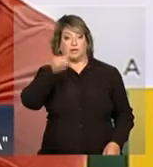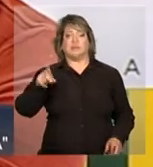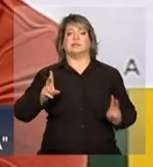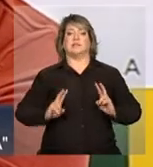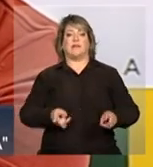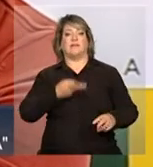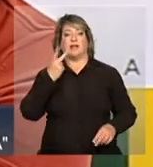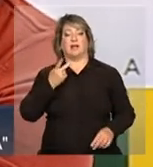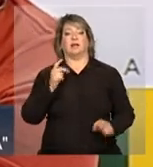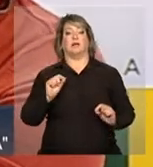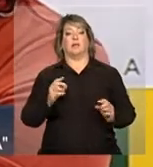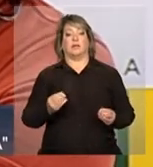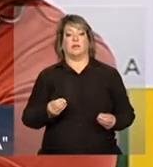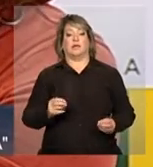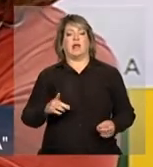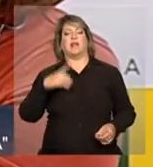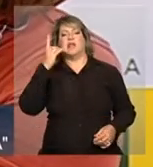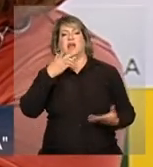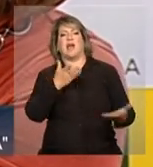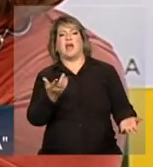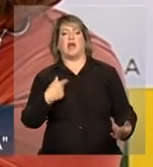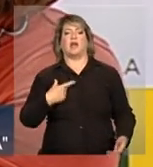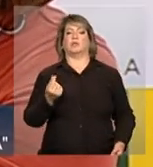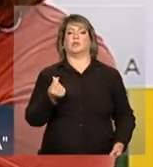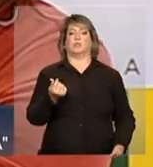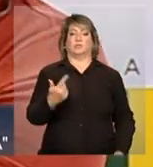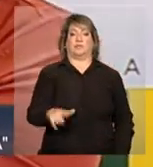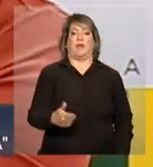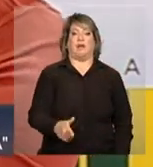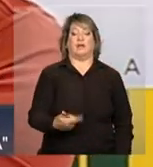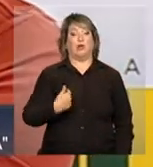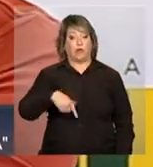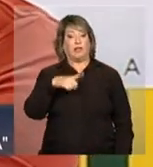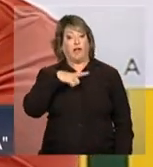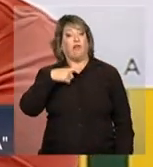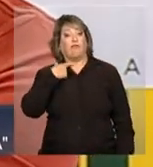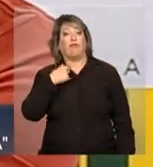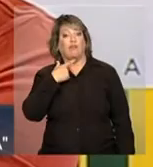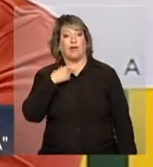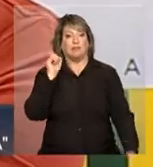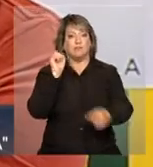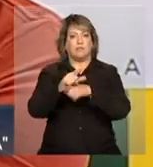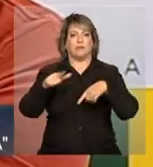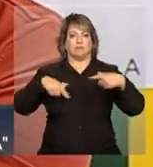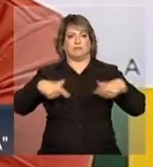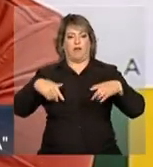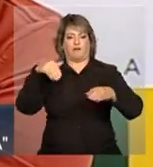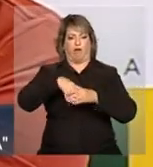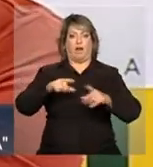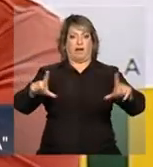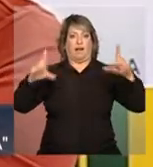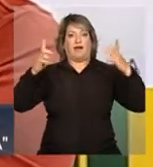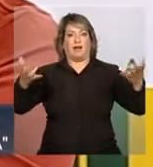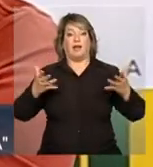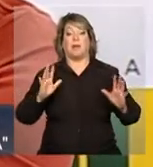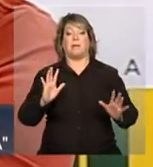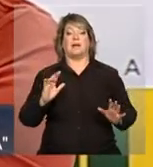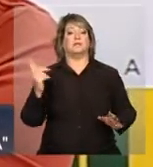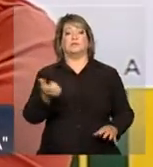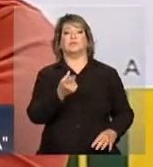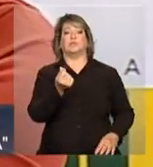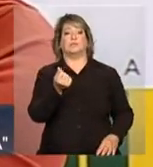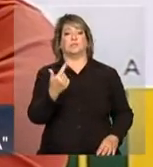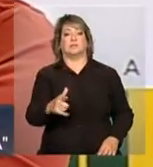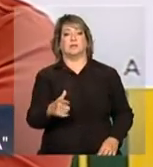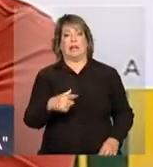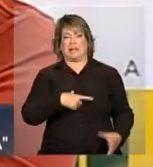dizer, deputada, nós não temos dinheiro. A gente tem vontade e é interessante quanto que você descobre de mulheres com